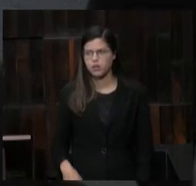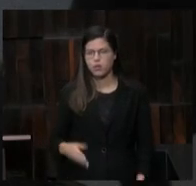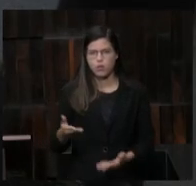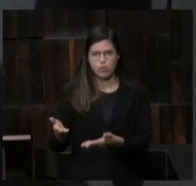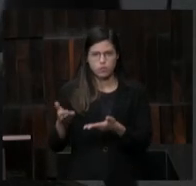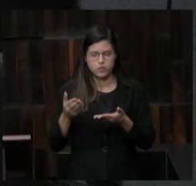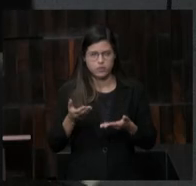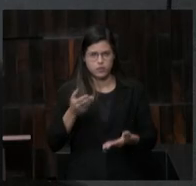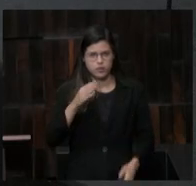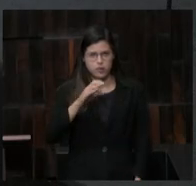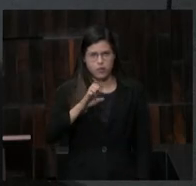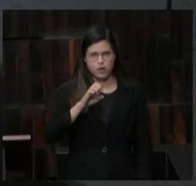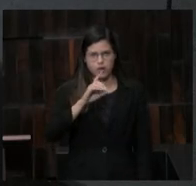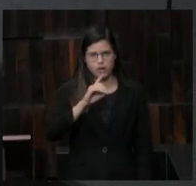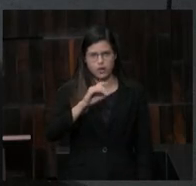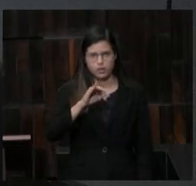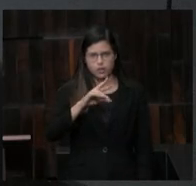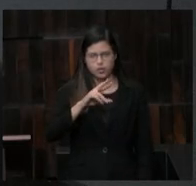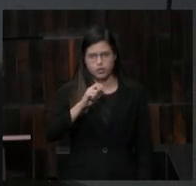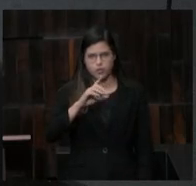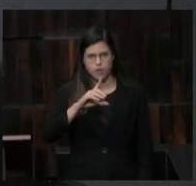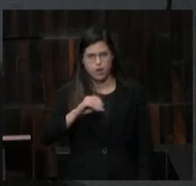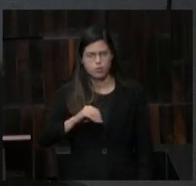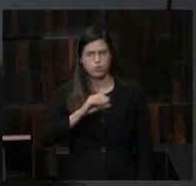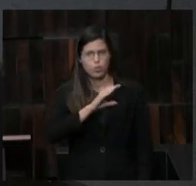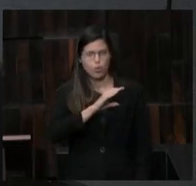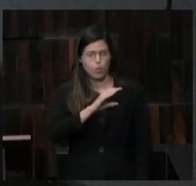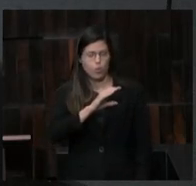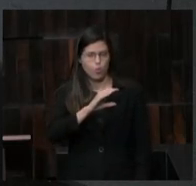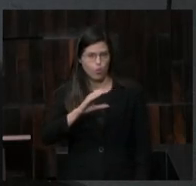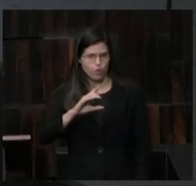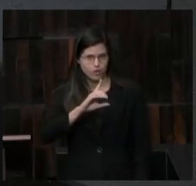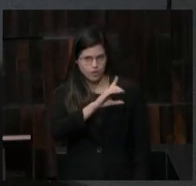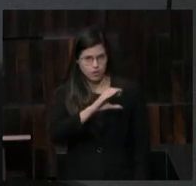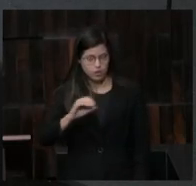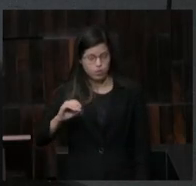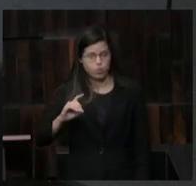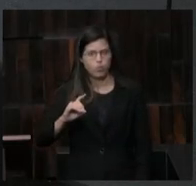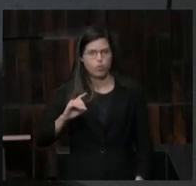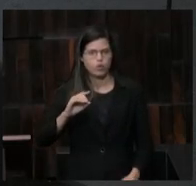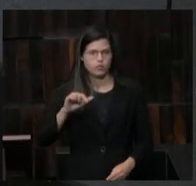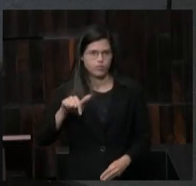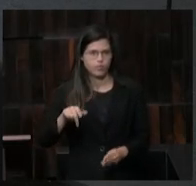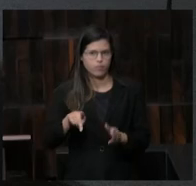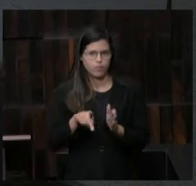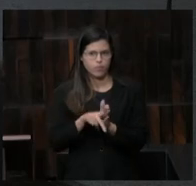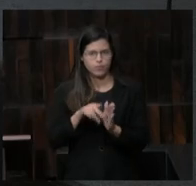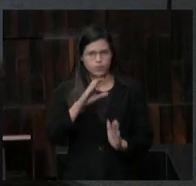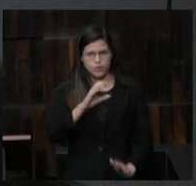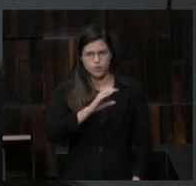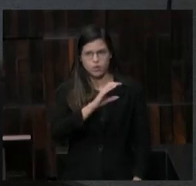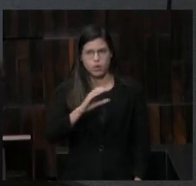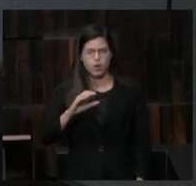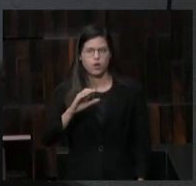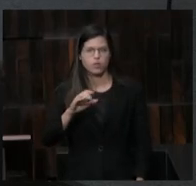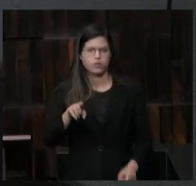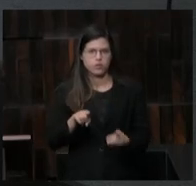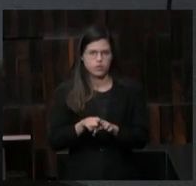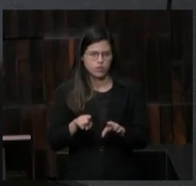Edivaldo César Ferreira, coordenador da Catequese Diferenciada, o padre Alex,